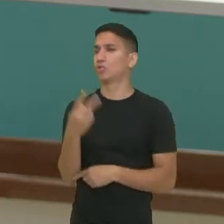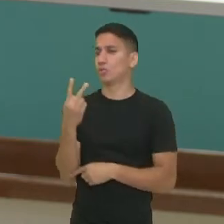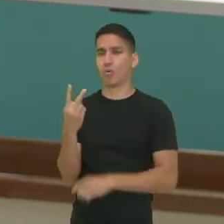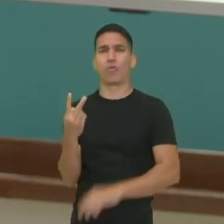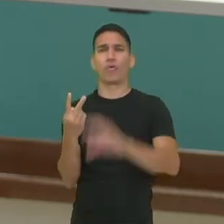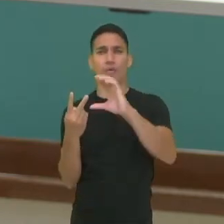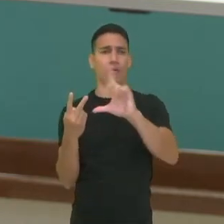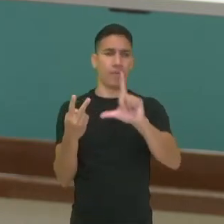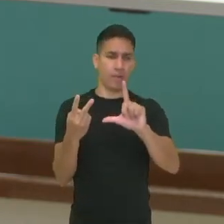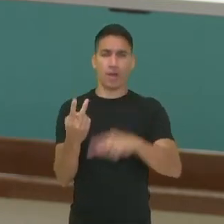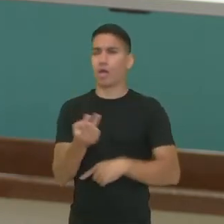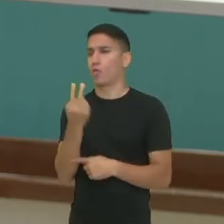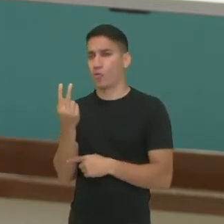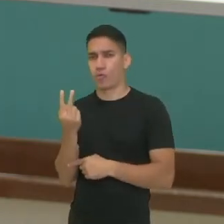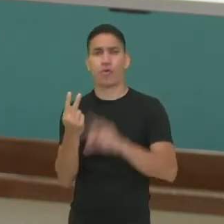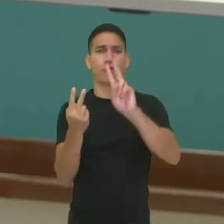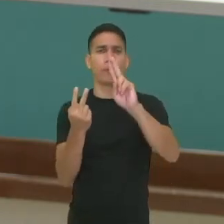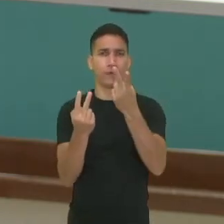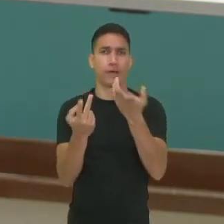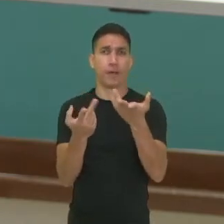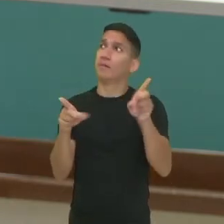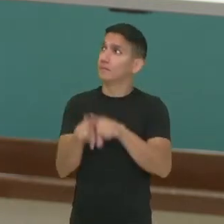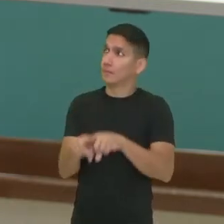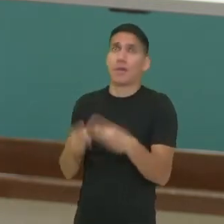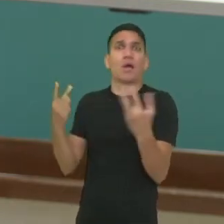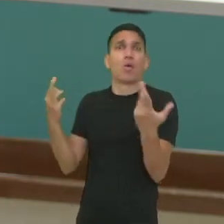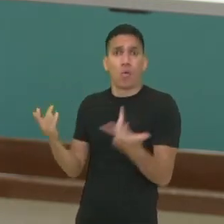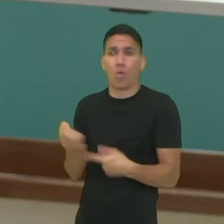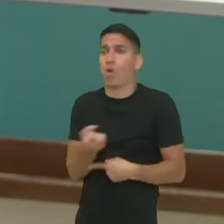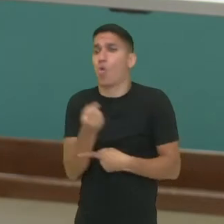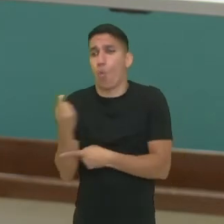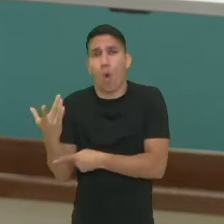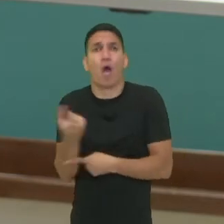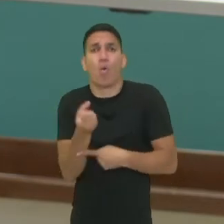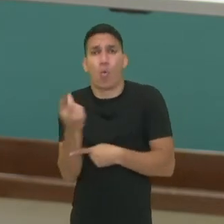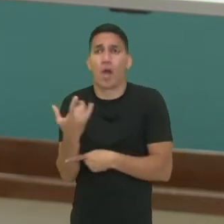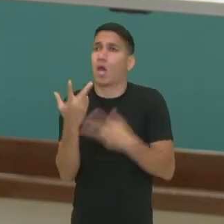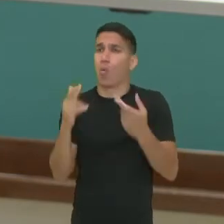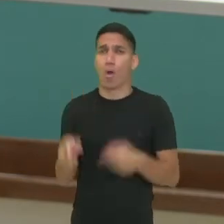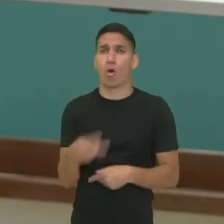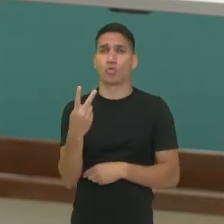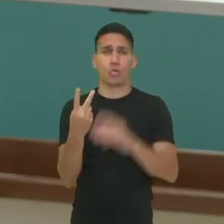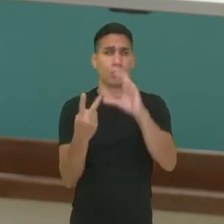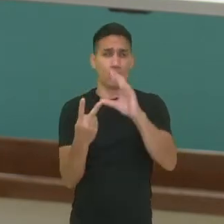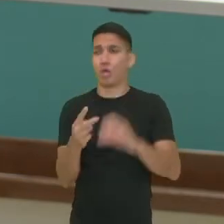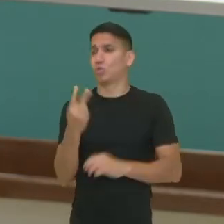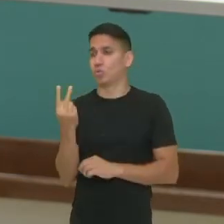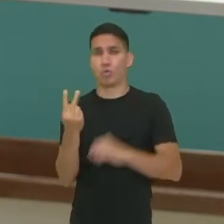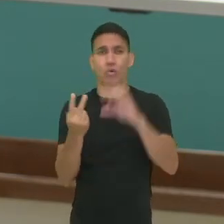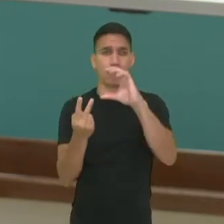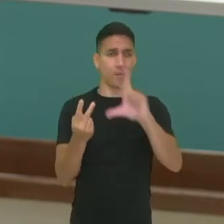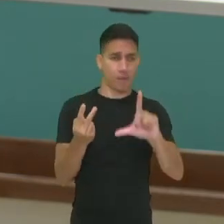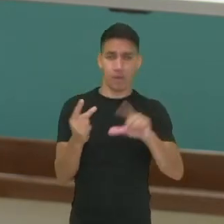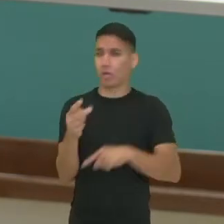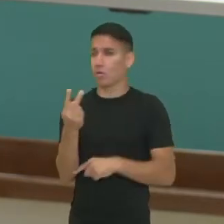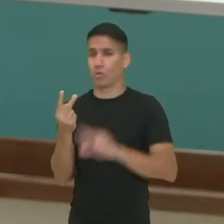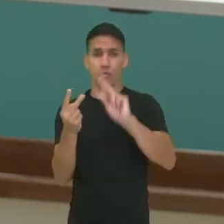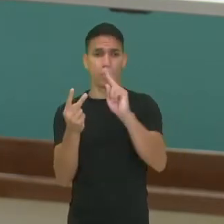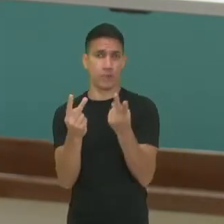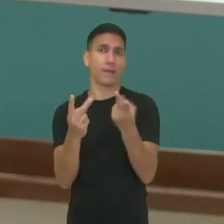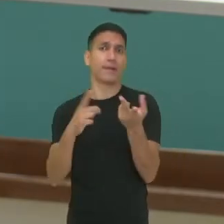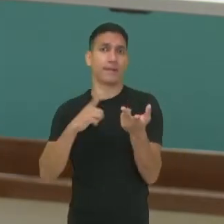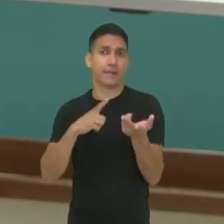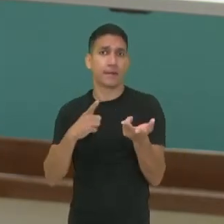2 hidrogênios. Aqui nós também temos 2 carbonos, 2 cloros e 2 hidrogênios.